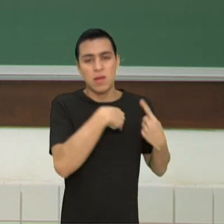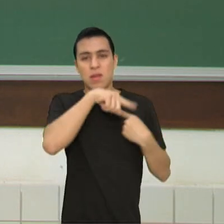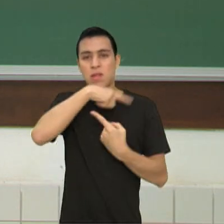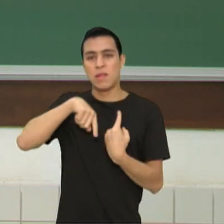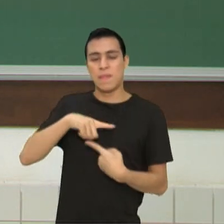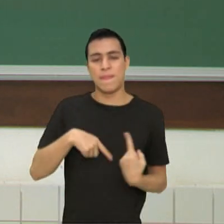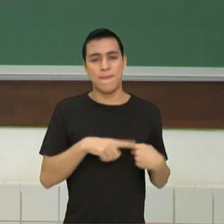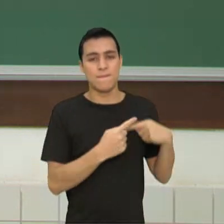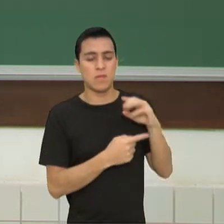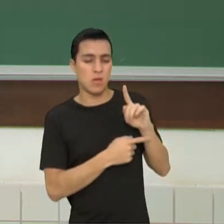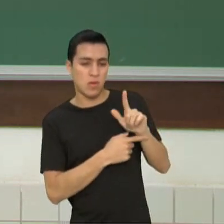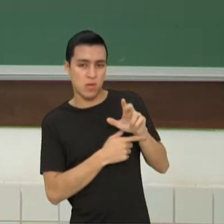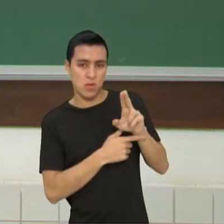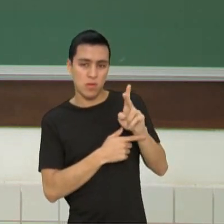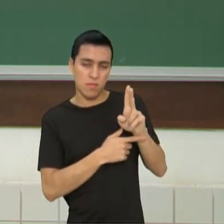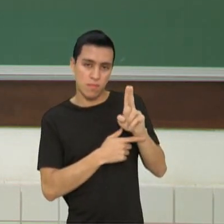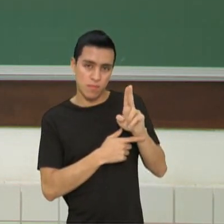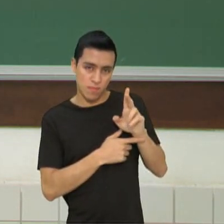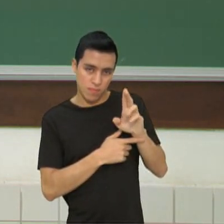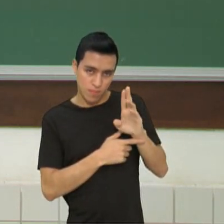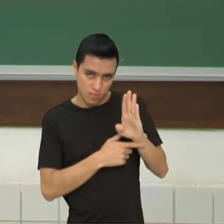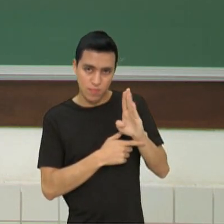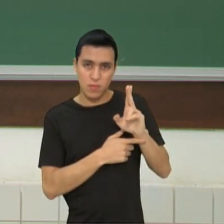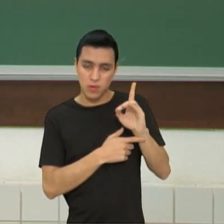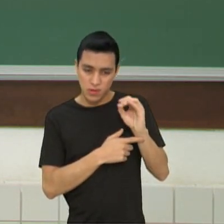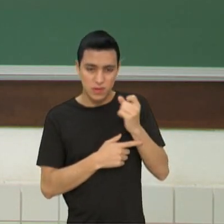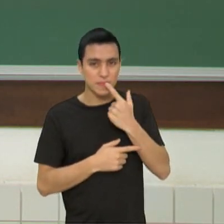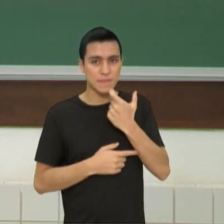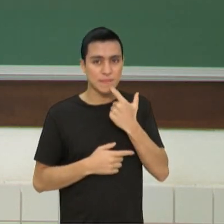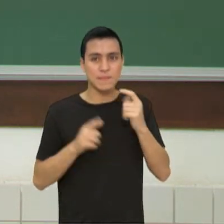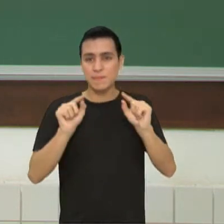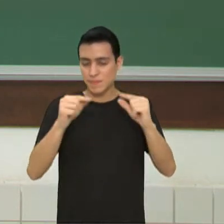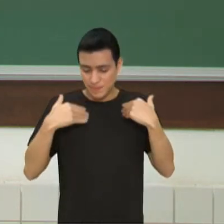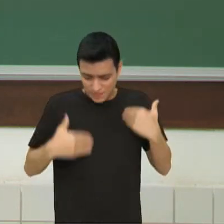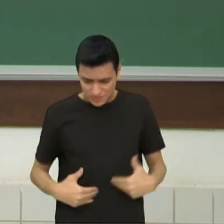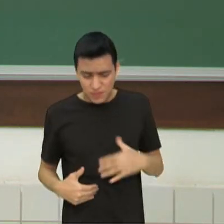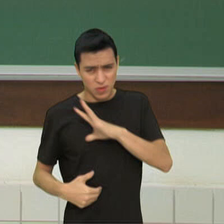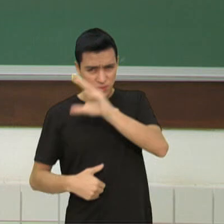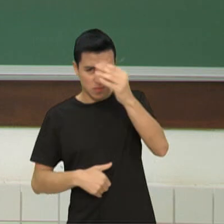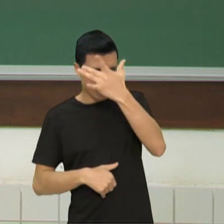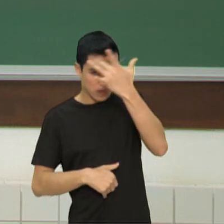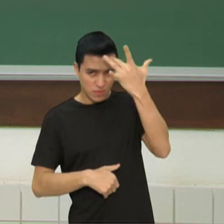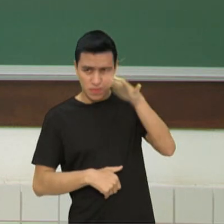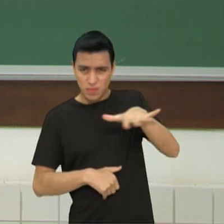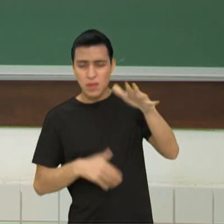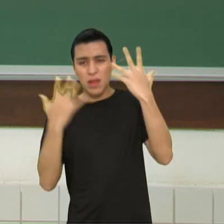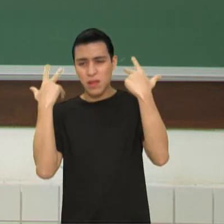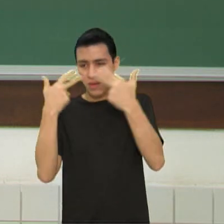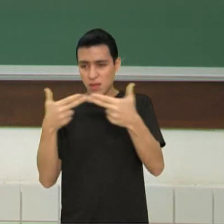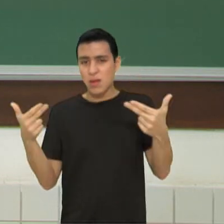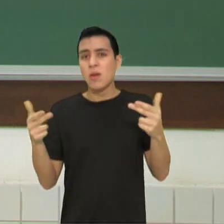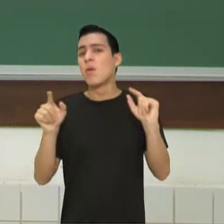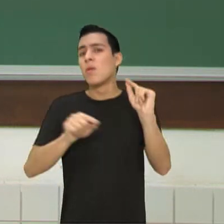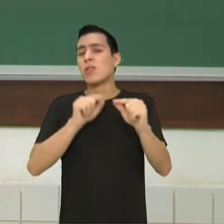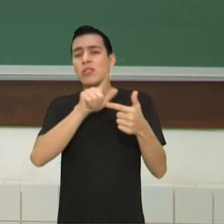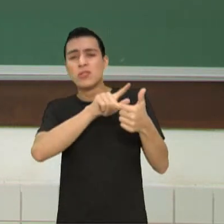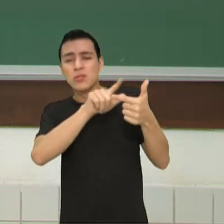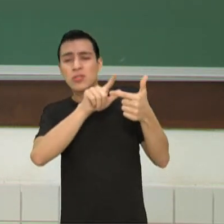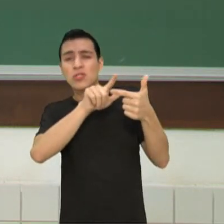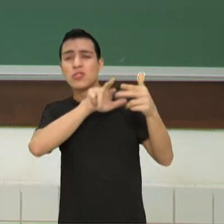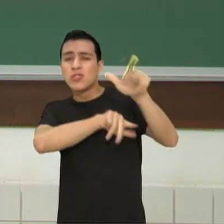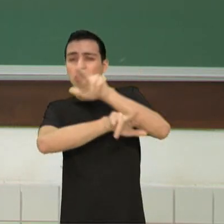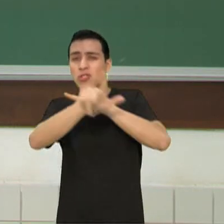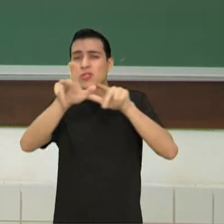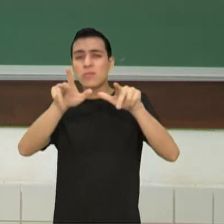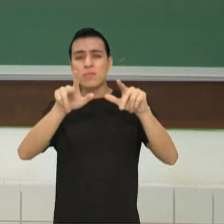É como se o nosso corpo tivesse sido, o nosso corpo, quando eu digo todos os animais, tivesse sido colônias de diferentes protozoários que